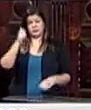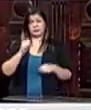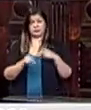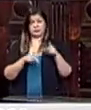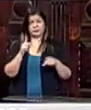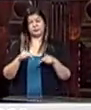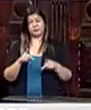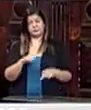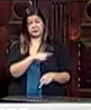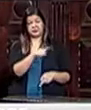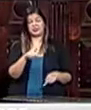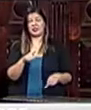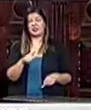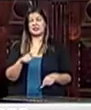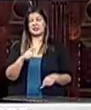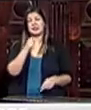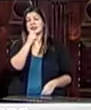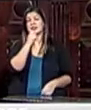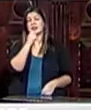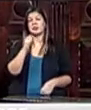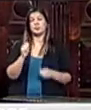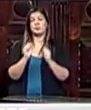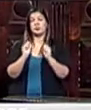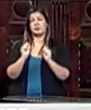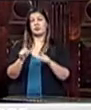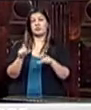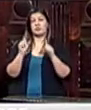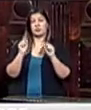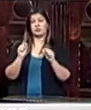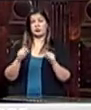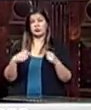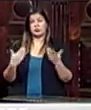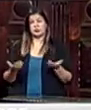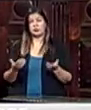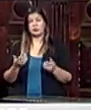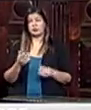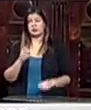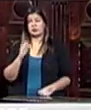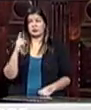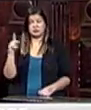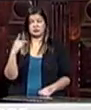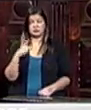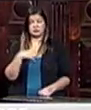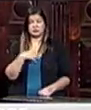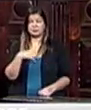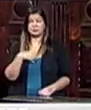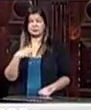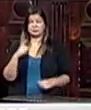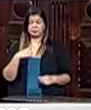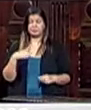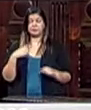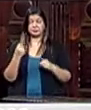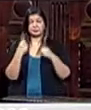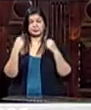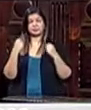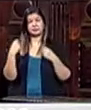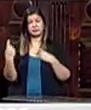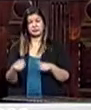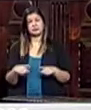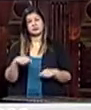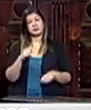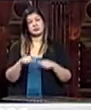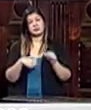povo sem poder definir o seu próprio destino. A reação tem sido grande contra as